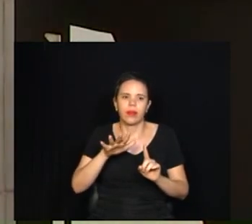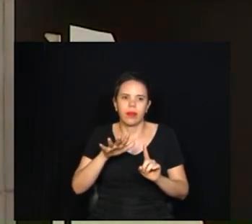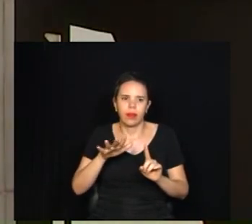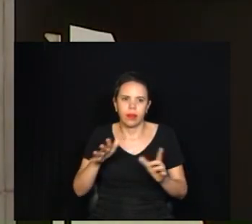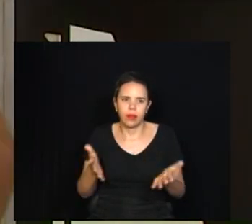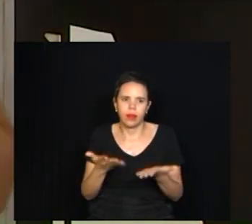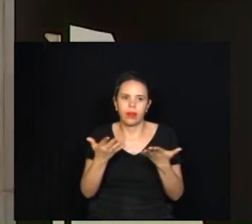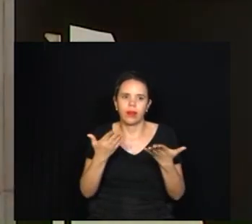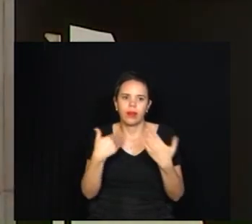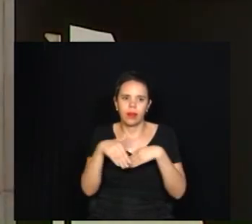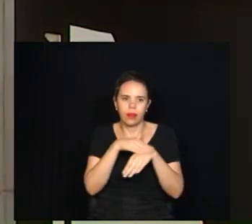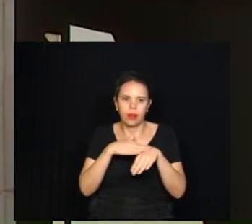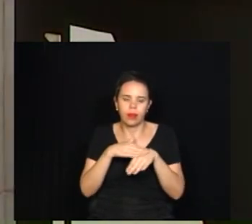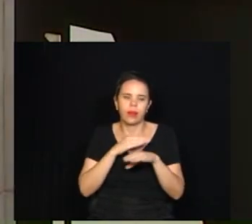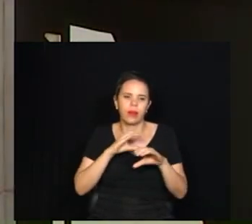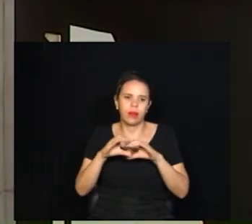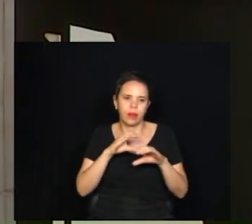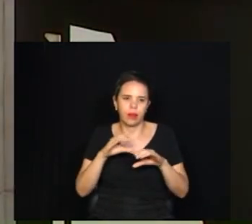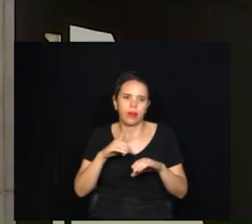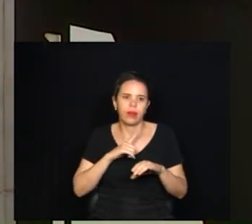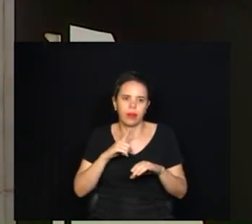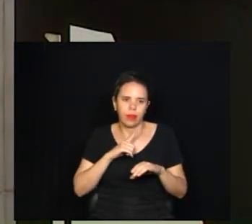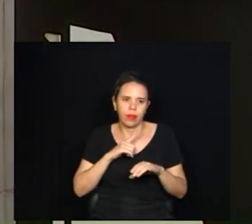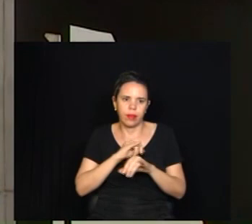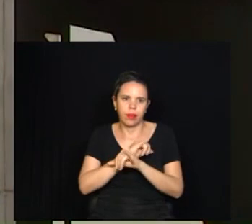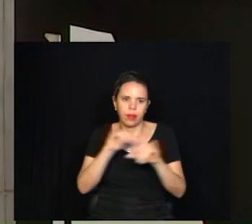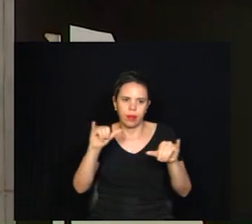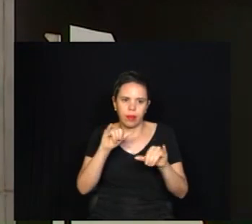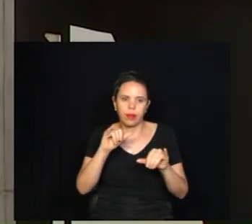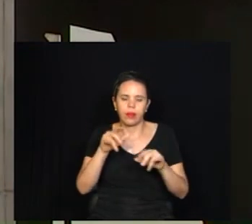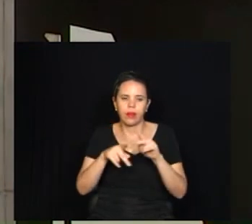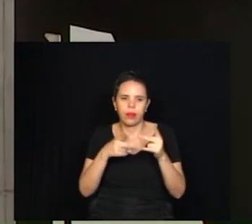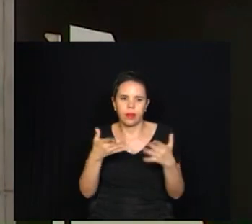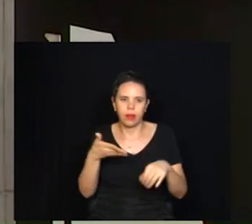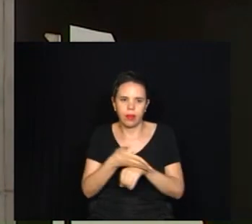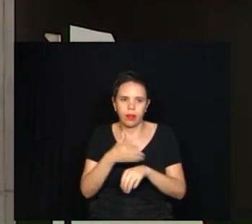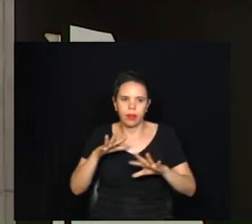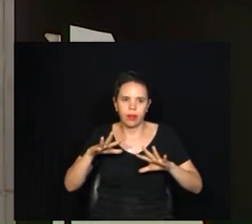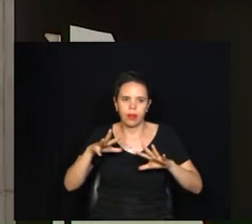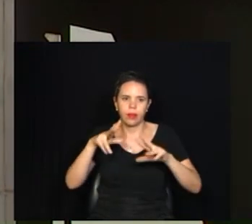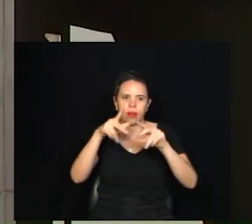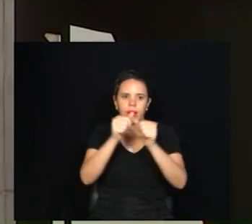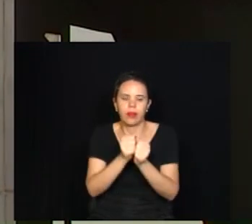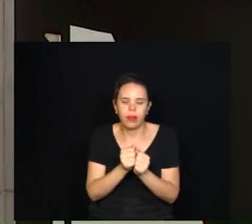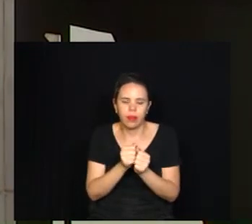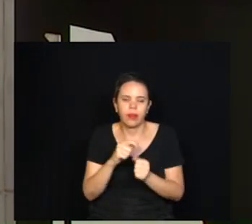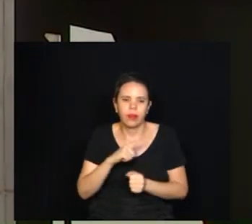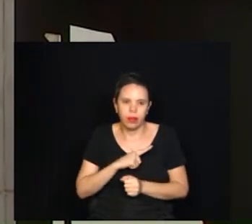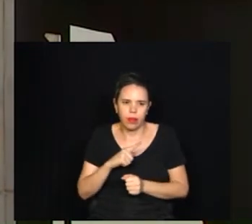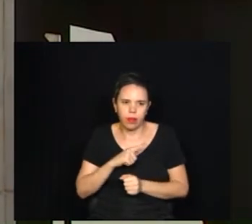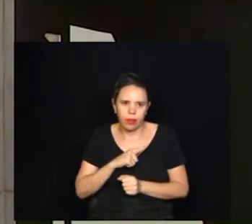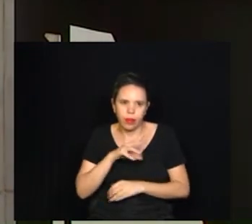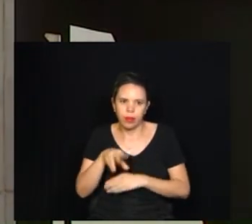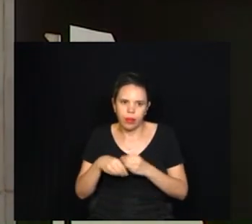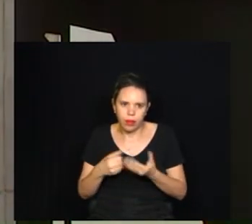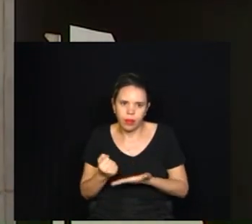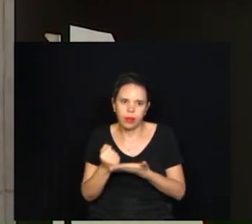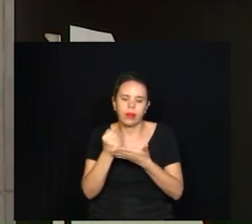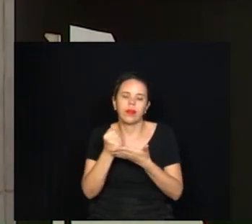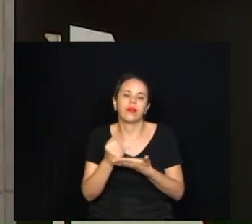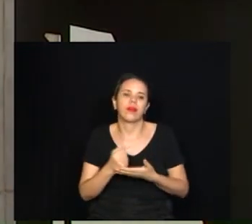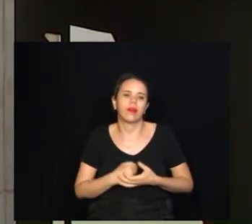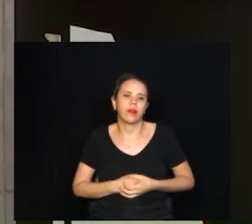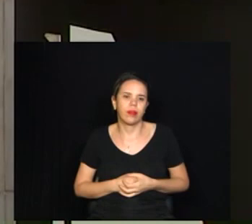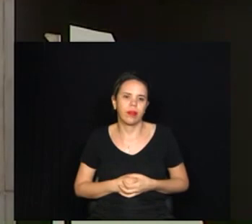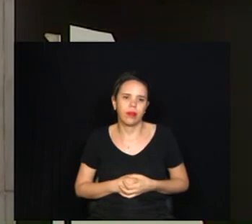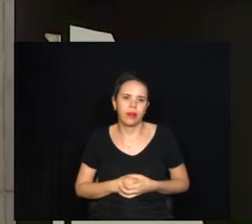também conversar e fazer com que isso tenha eco entre a sociedade. Então a participação de todos. Todos têm como agregar e como contribuir